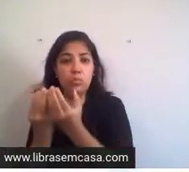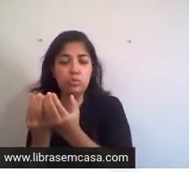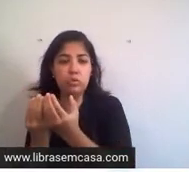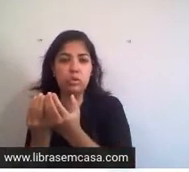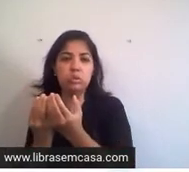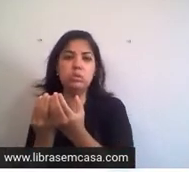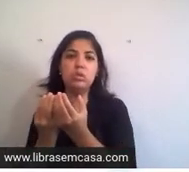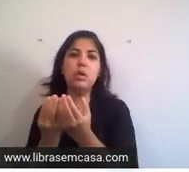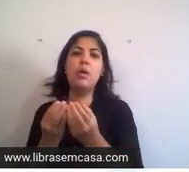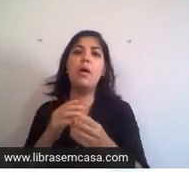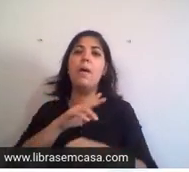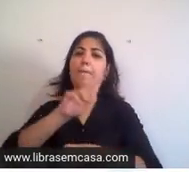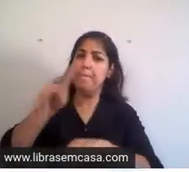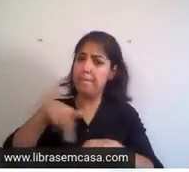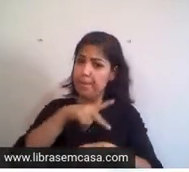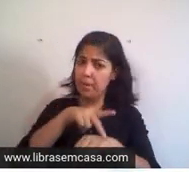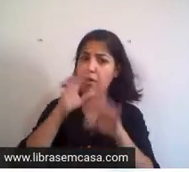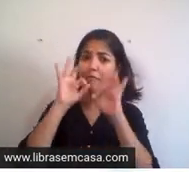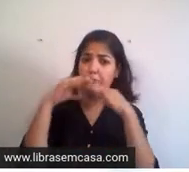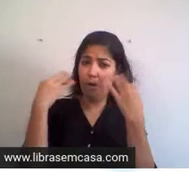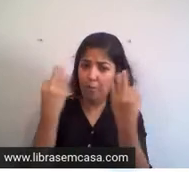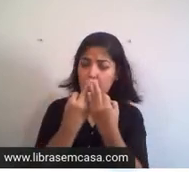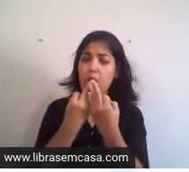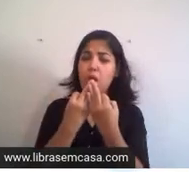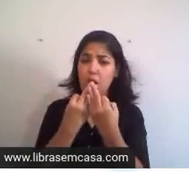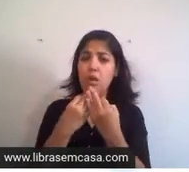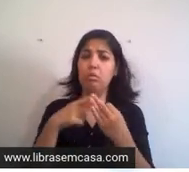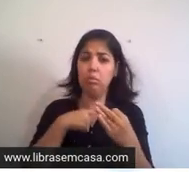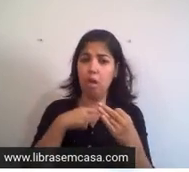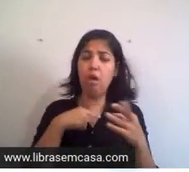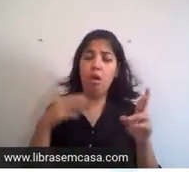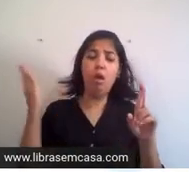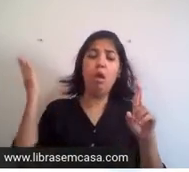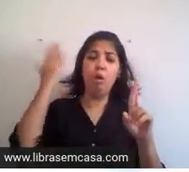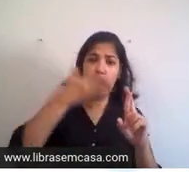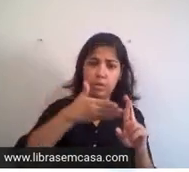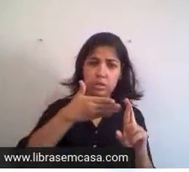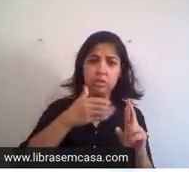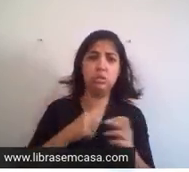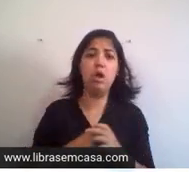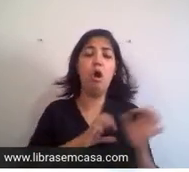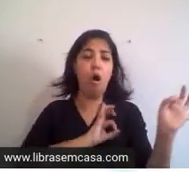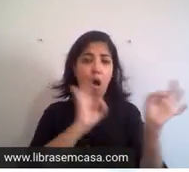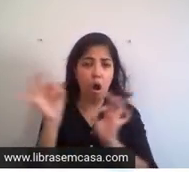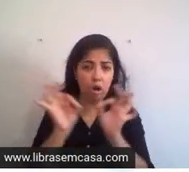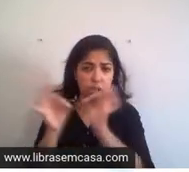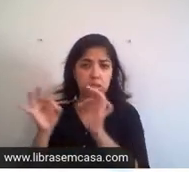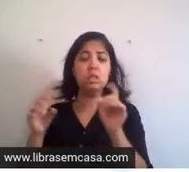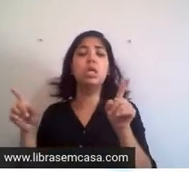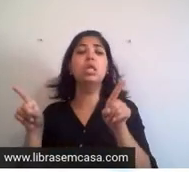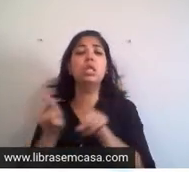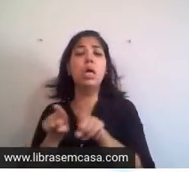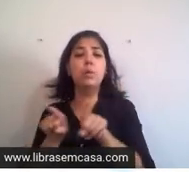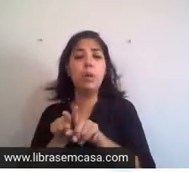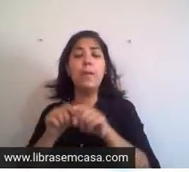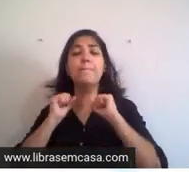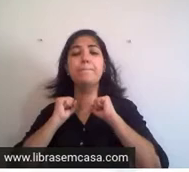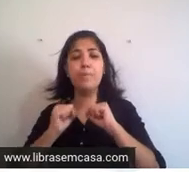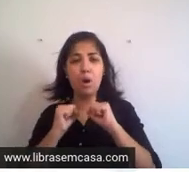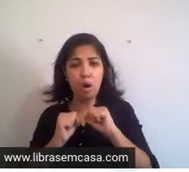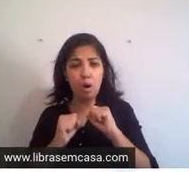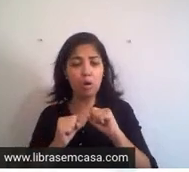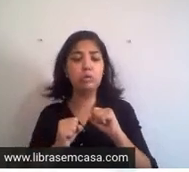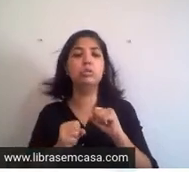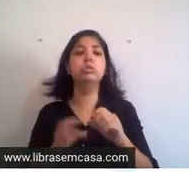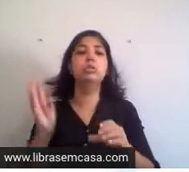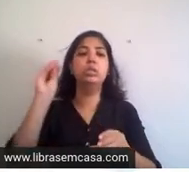têm representação nisso, por exemplo. Organizações da sociedade civil daquele município podem ter representação dentro do Conselho